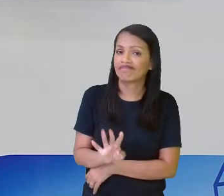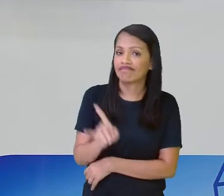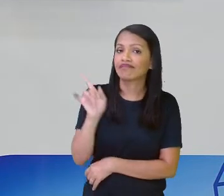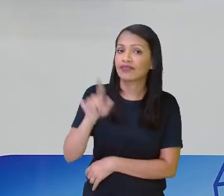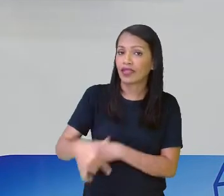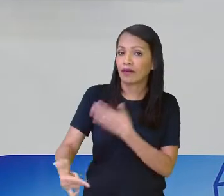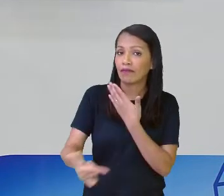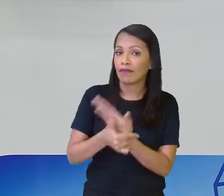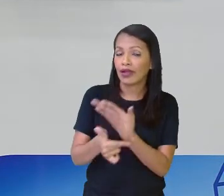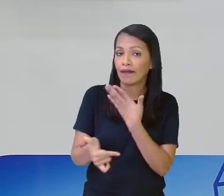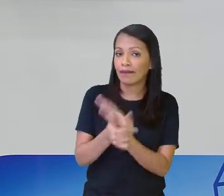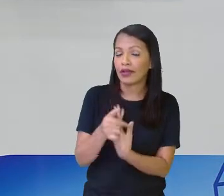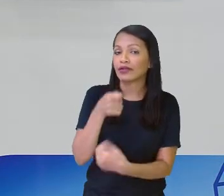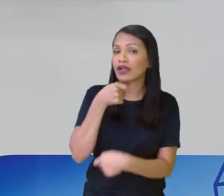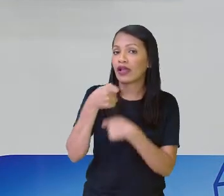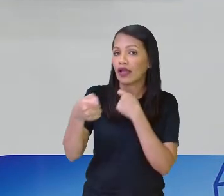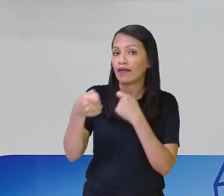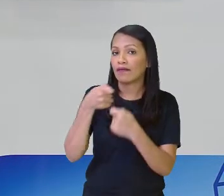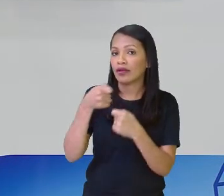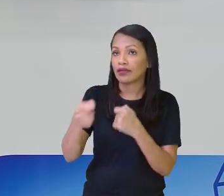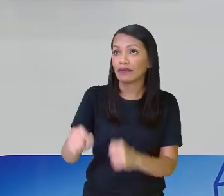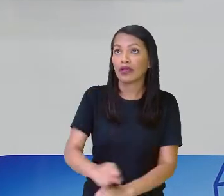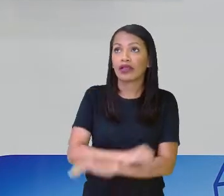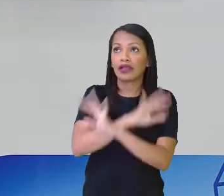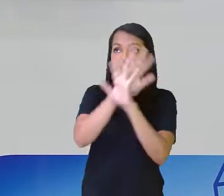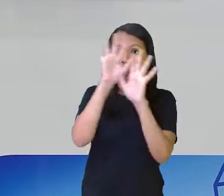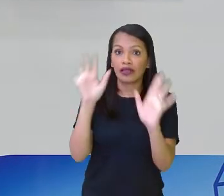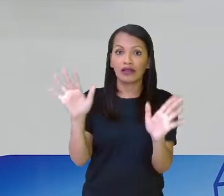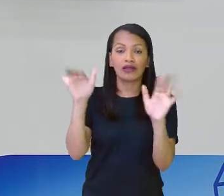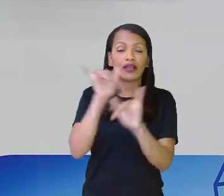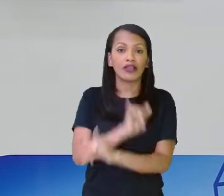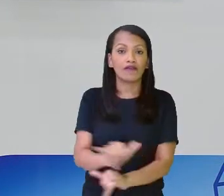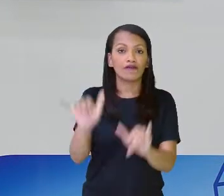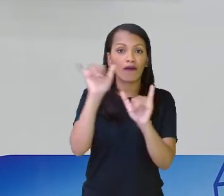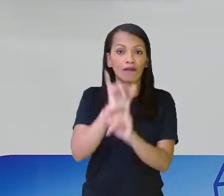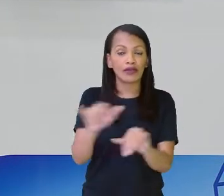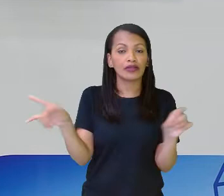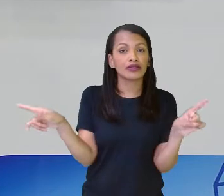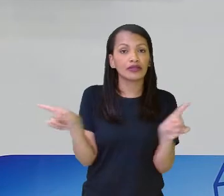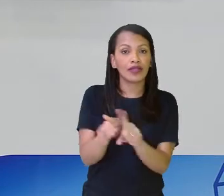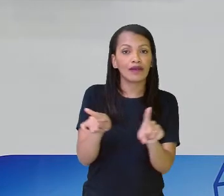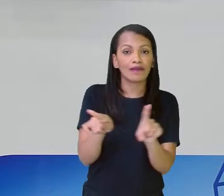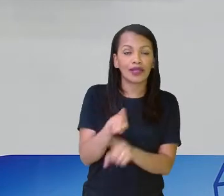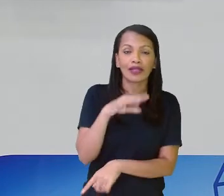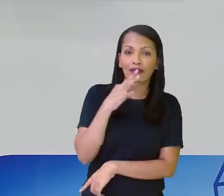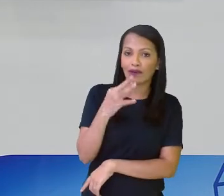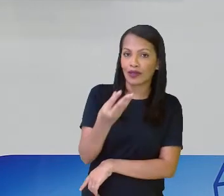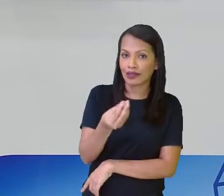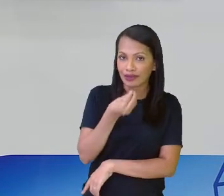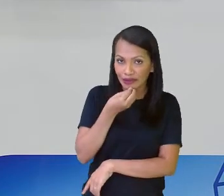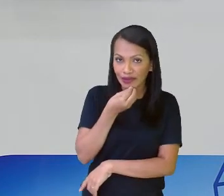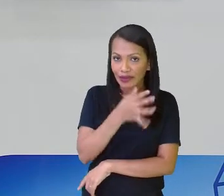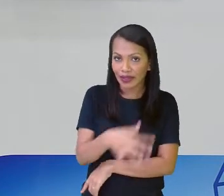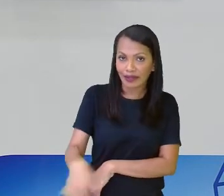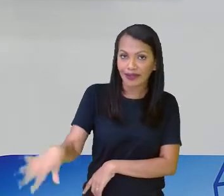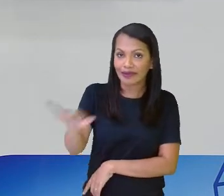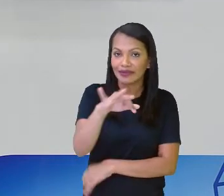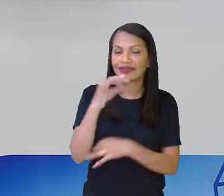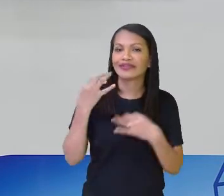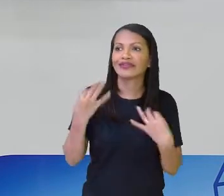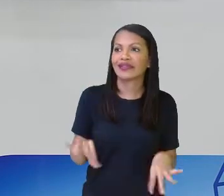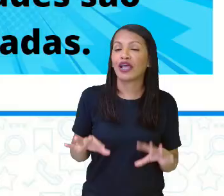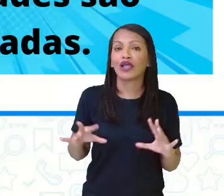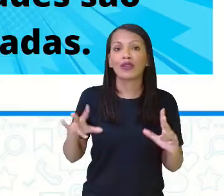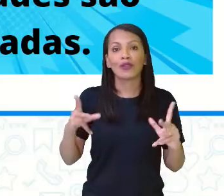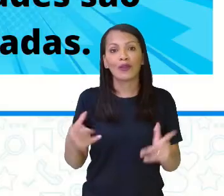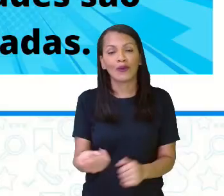papéis da reportagem, trazer esclarecimento, informações e também conhecimento para o grande público.